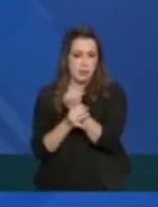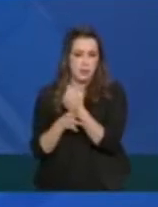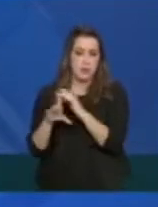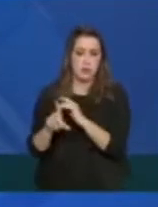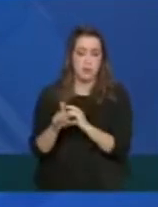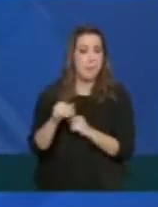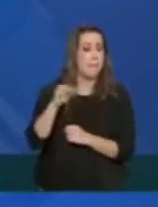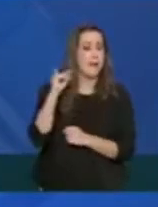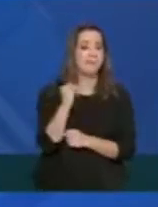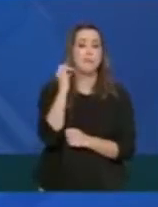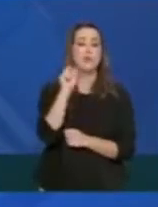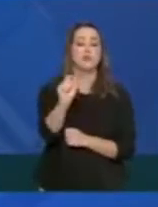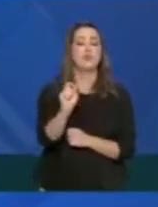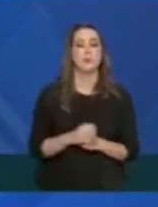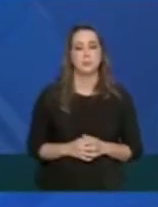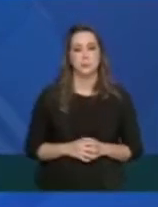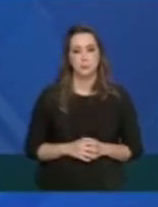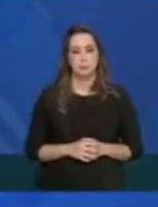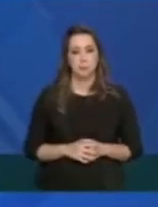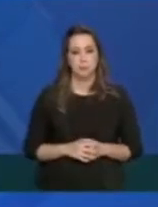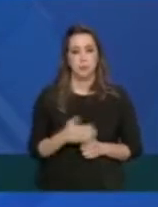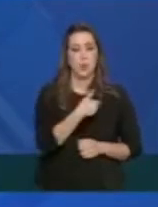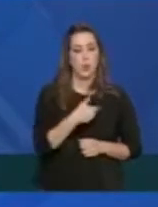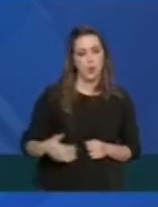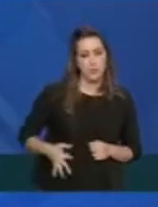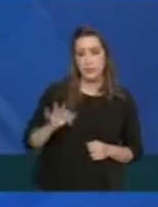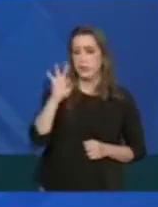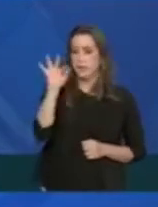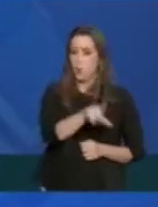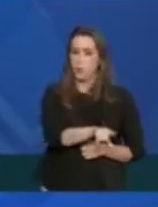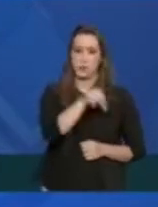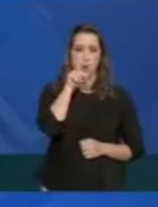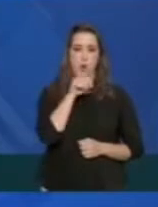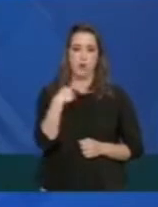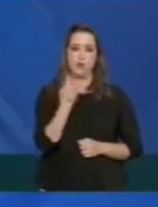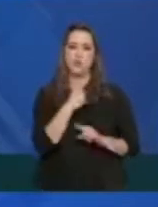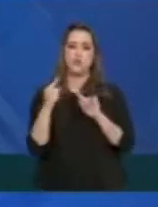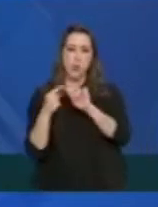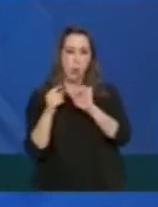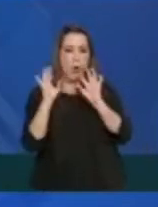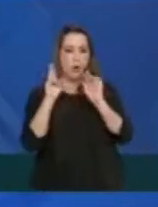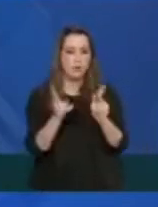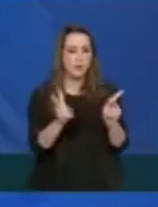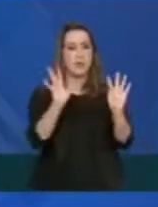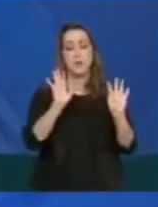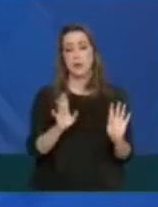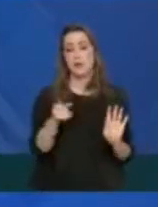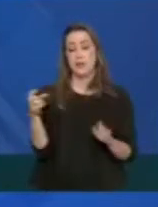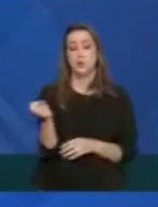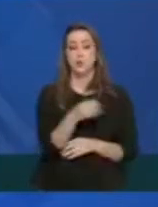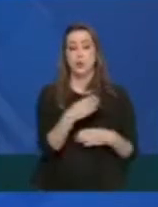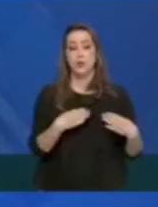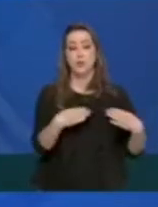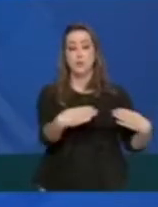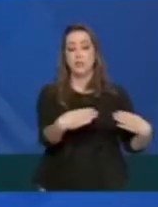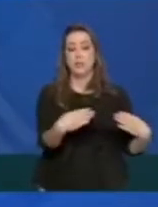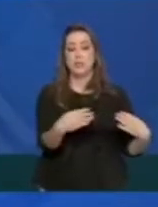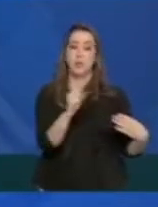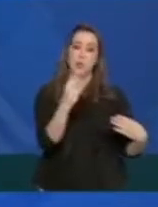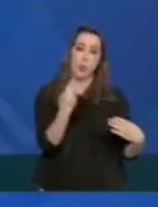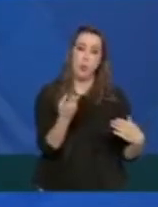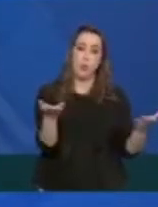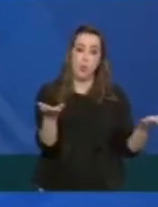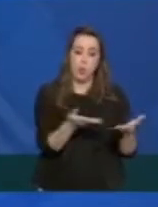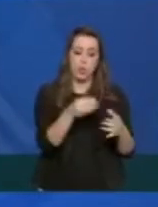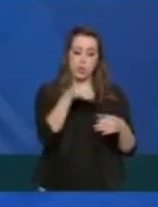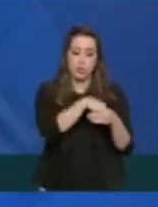não criar, e essa é uma decisão do governo federal, e a gente vai aceitar e acolher como ela vier, mas o mais importante é que com o novo Ministério, com o Ministério atual, a